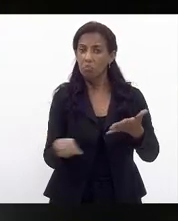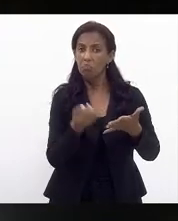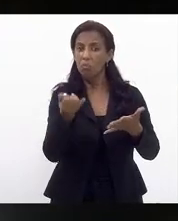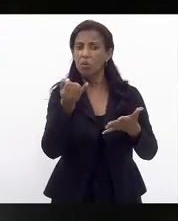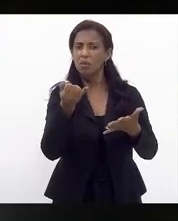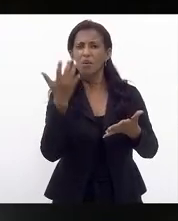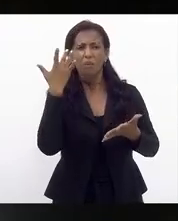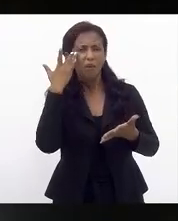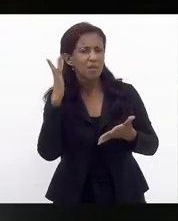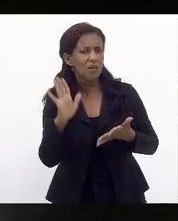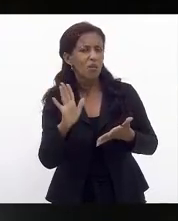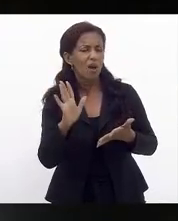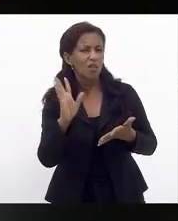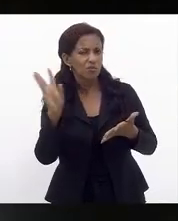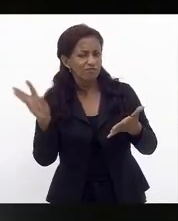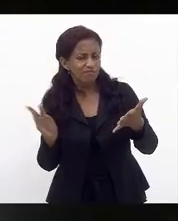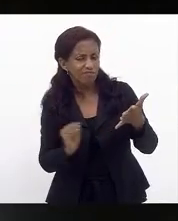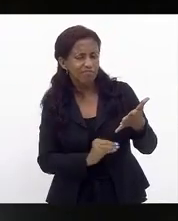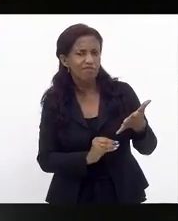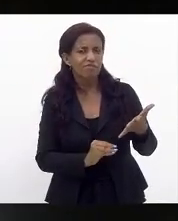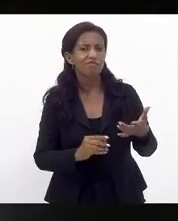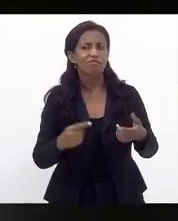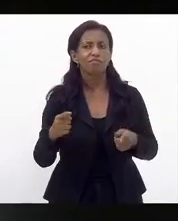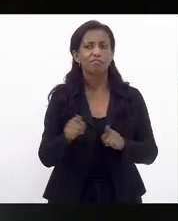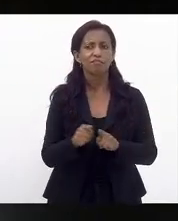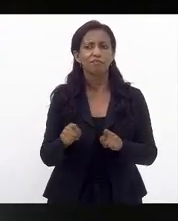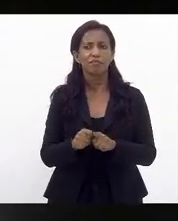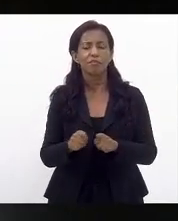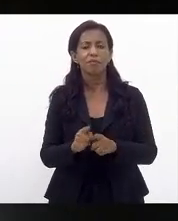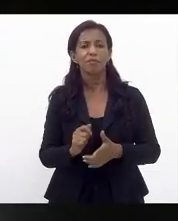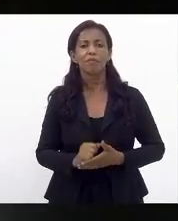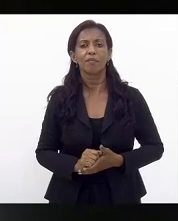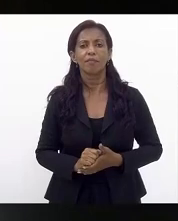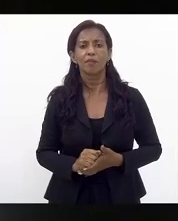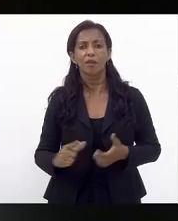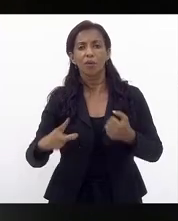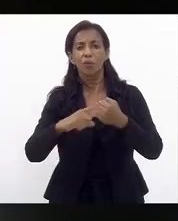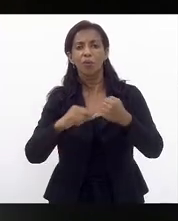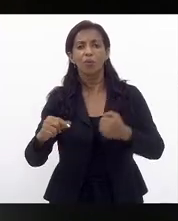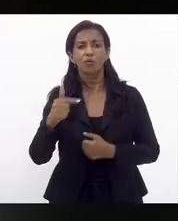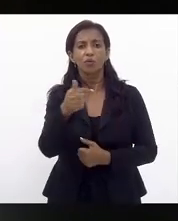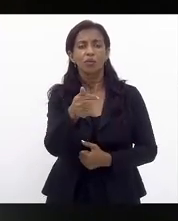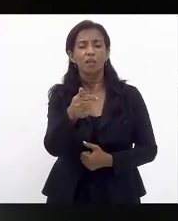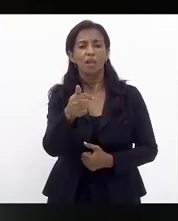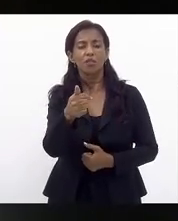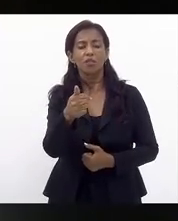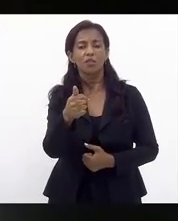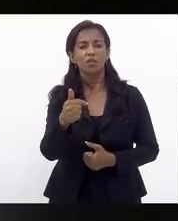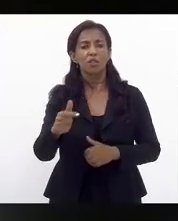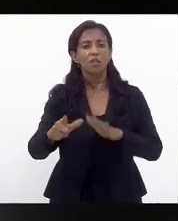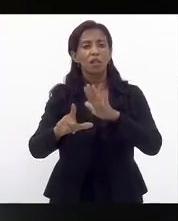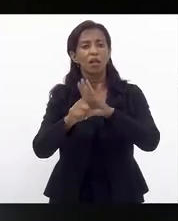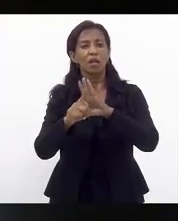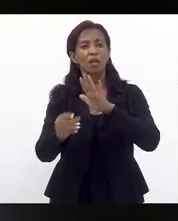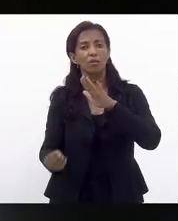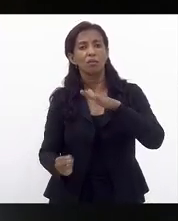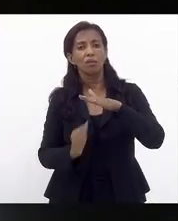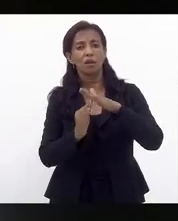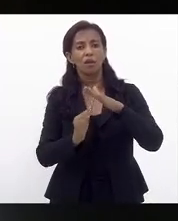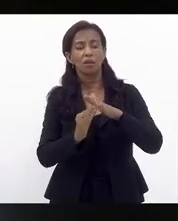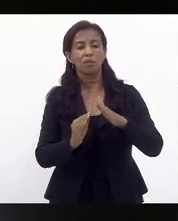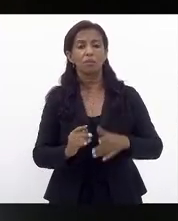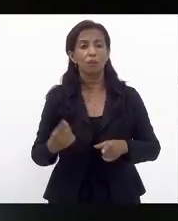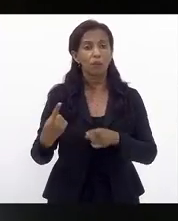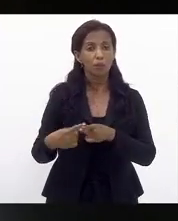mas eu acho que a gente devia Lançar aqui também a hipótese do artigo 7º parágrafo único da lei do tempo